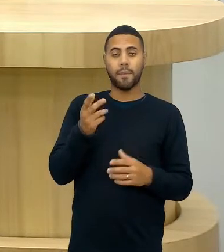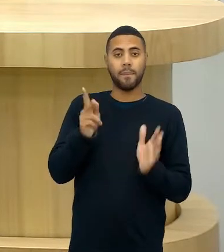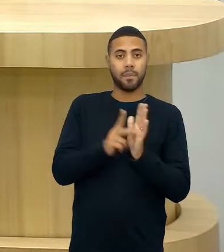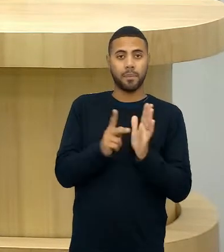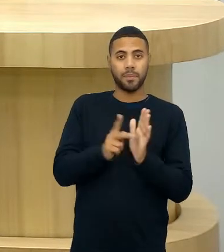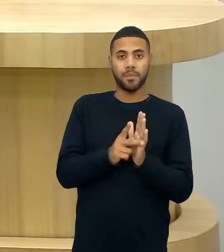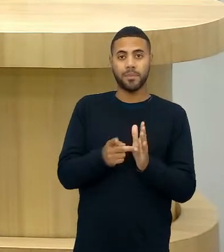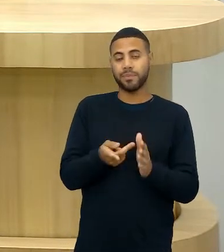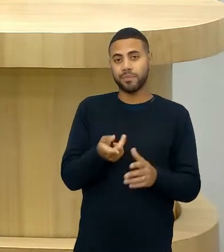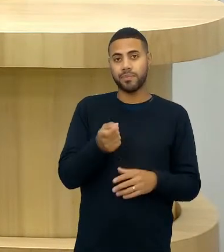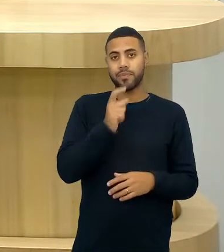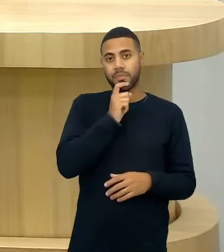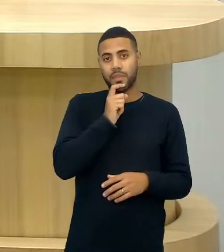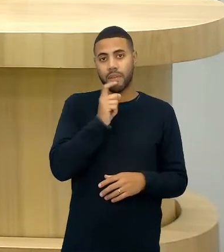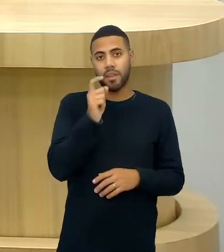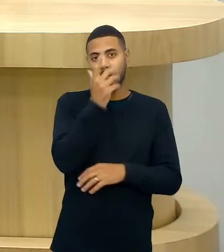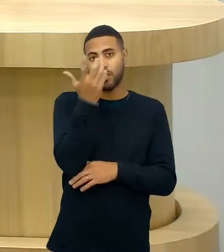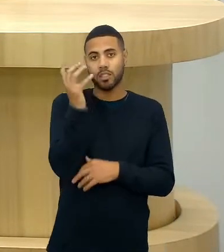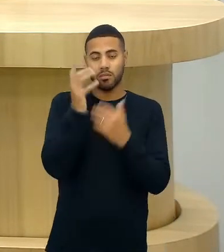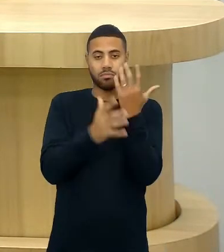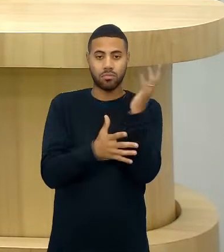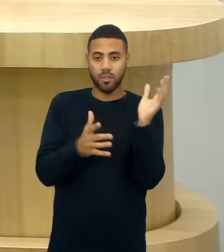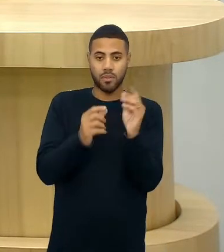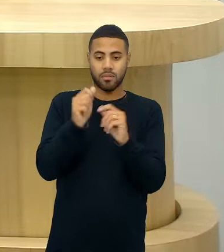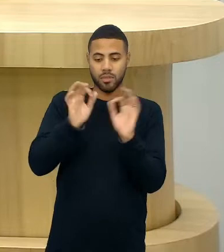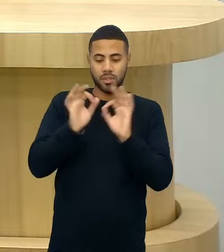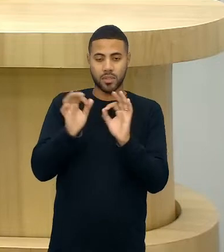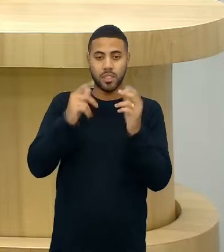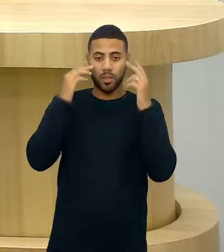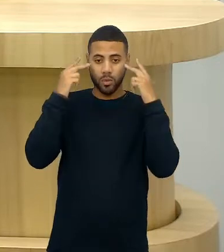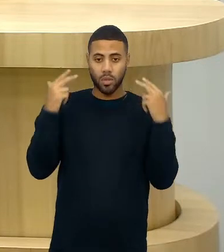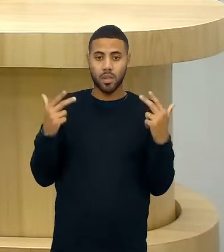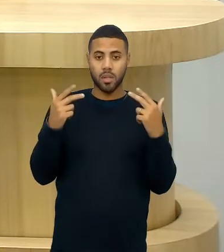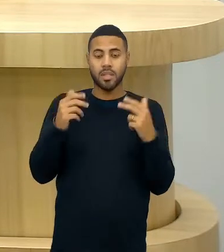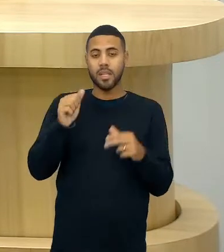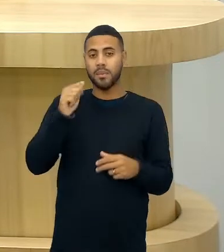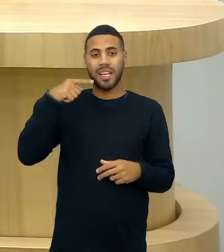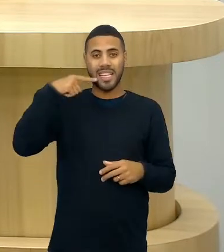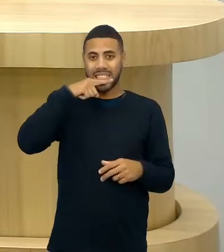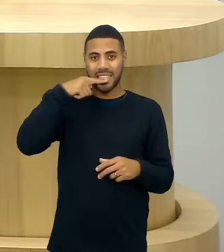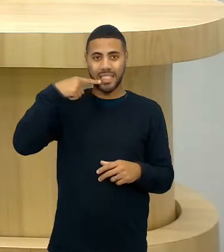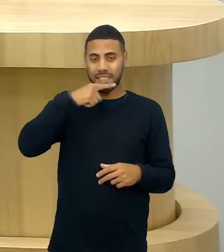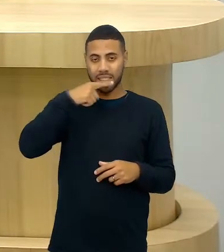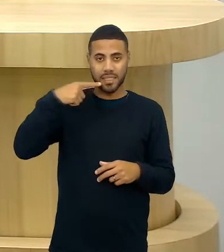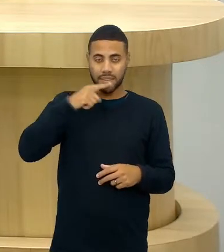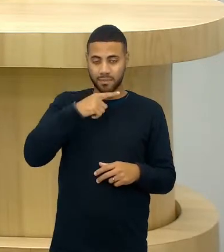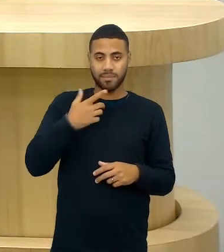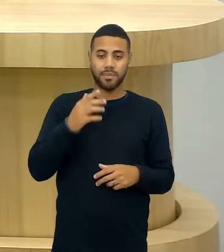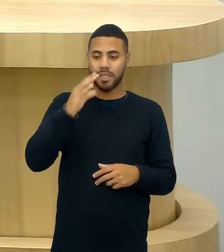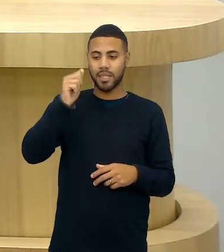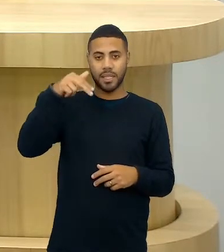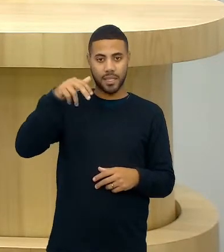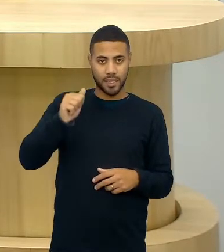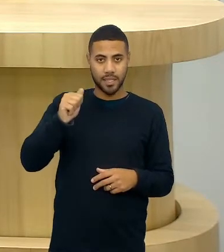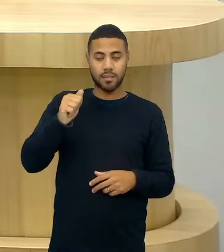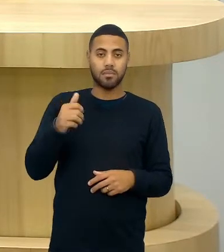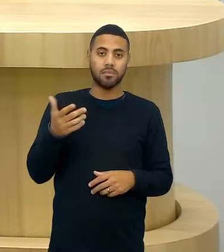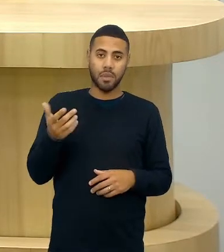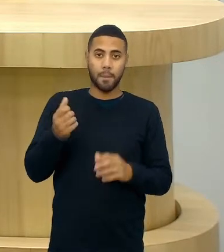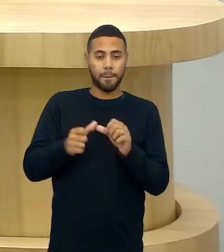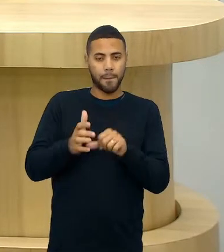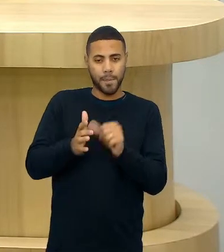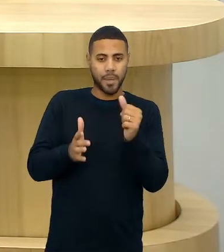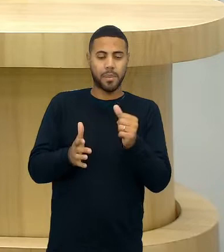né, que é possível fazer, né, plásticos a partir, por exemplo, da cana-de-açúcar, né? Então, o primeiro plástico produzido no mundo não